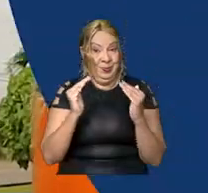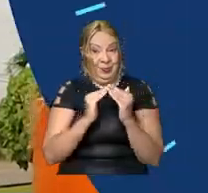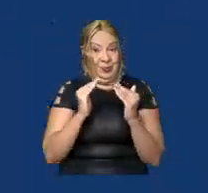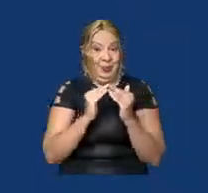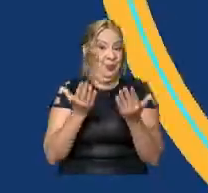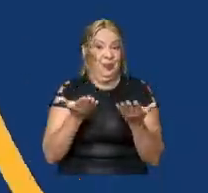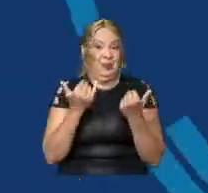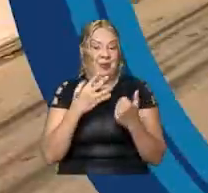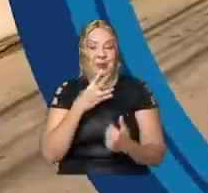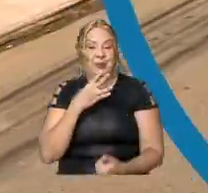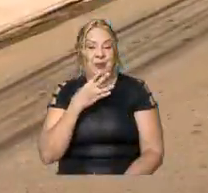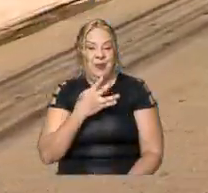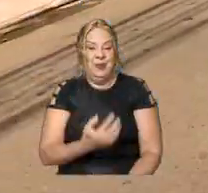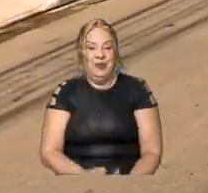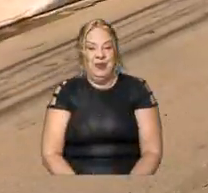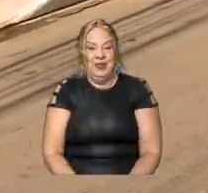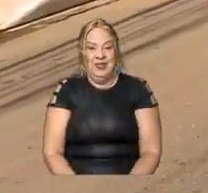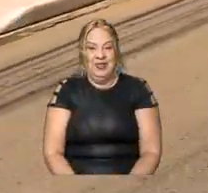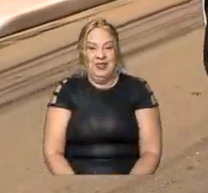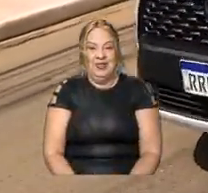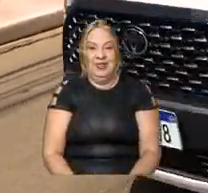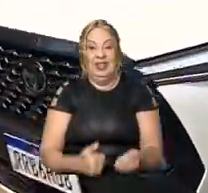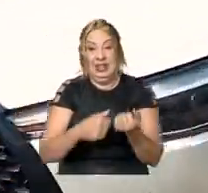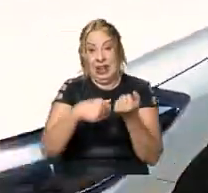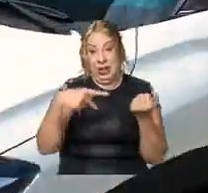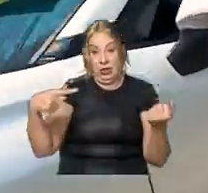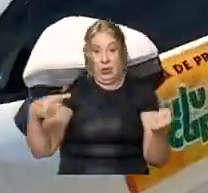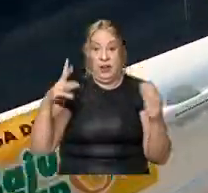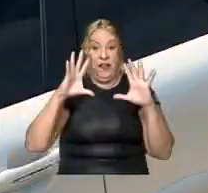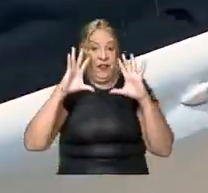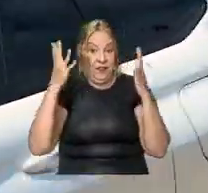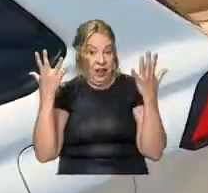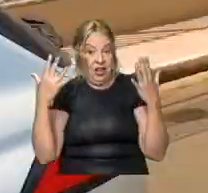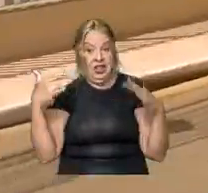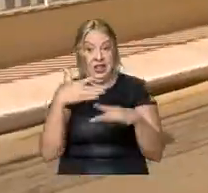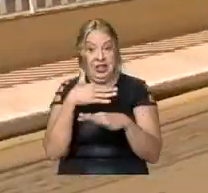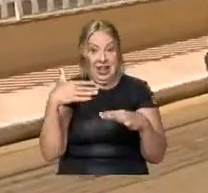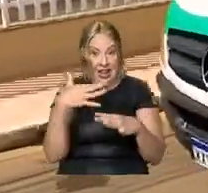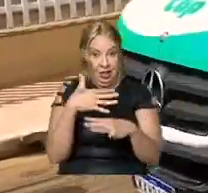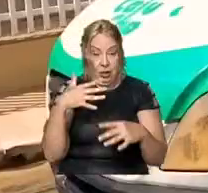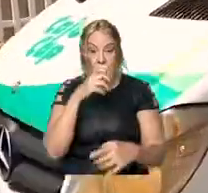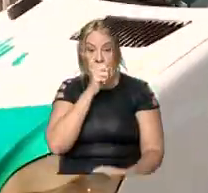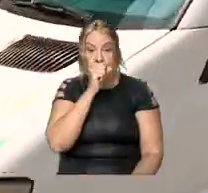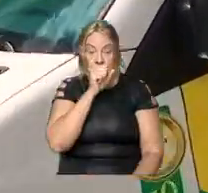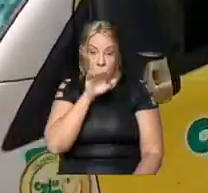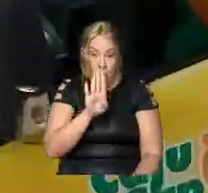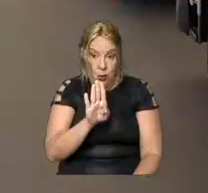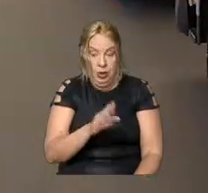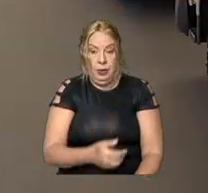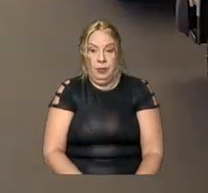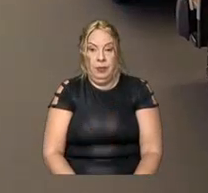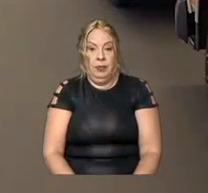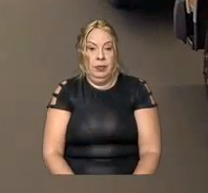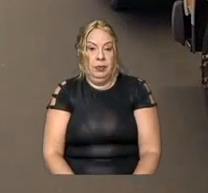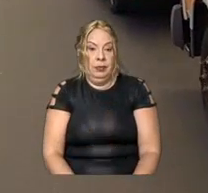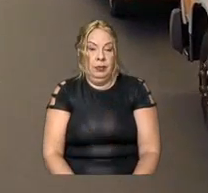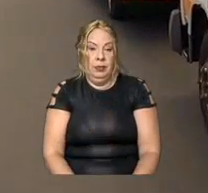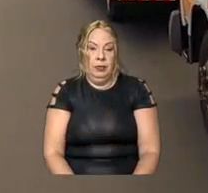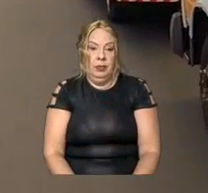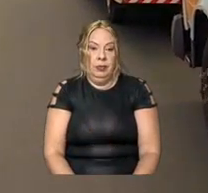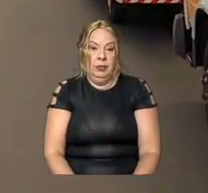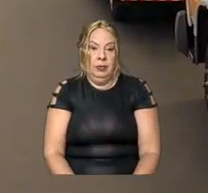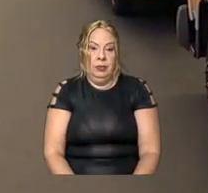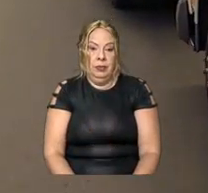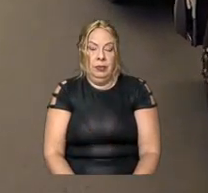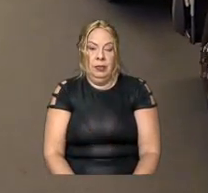Vamos! Caju Cap! Chama! A chegada do Caju Cap em cada cidade é sempre bem-vinda